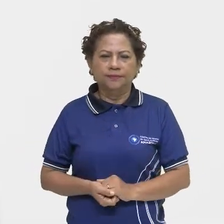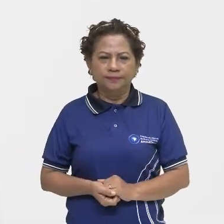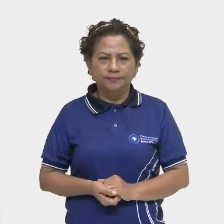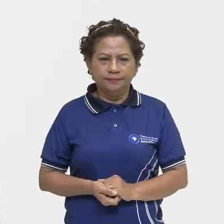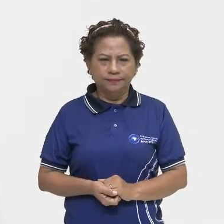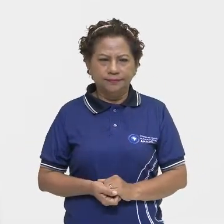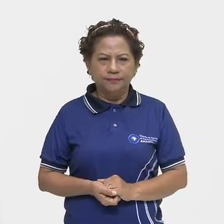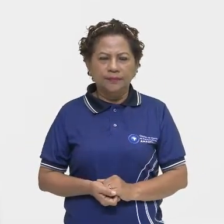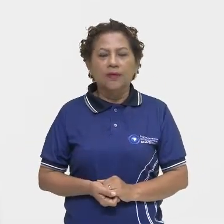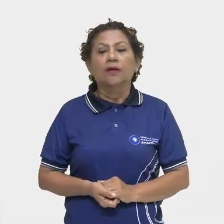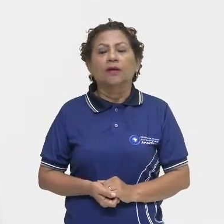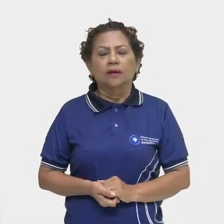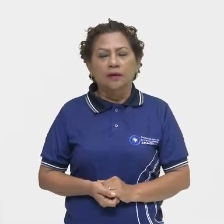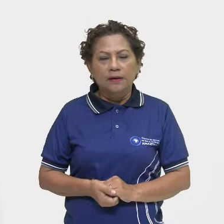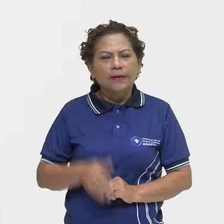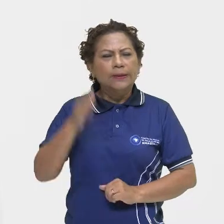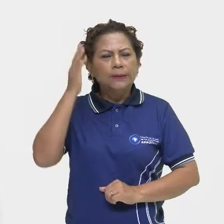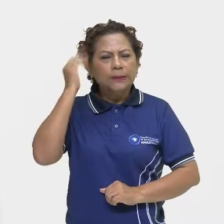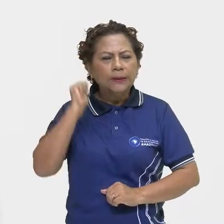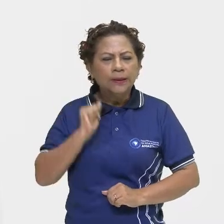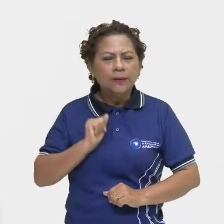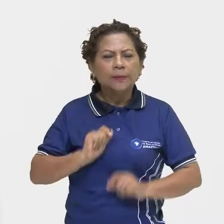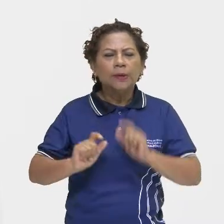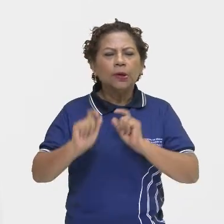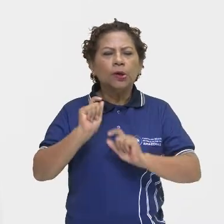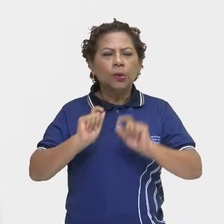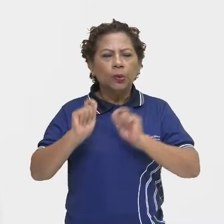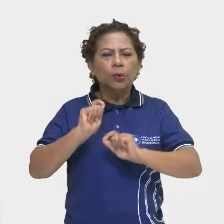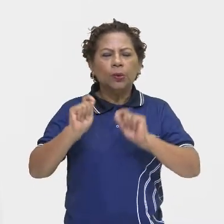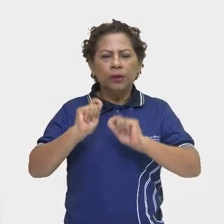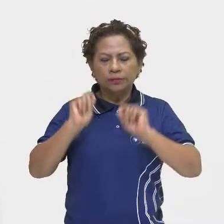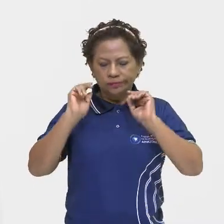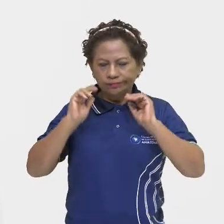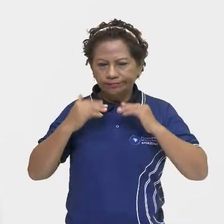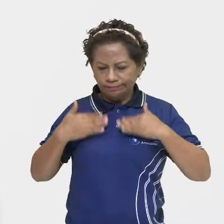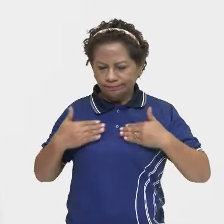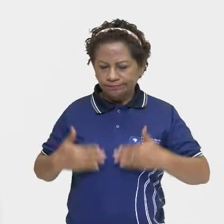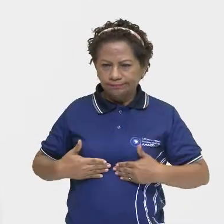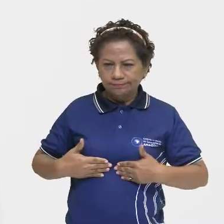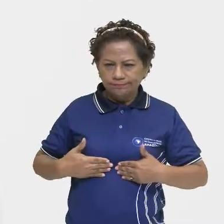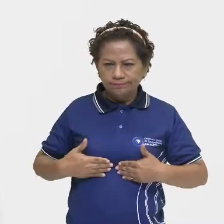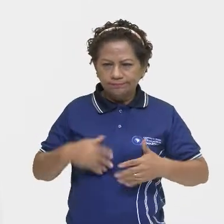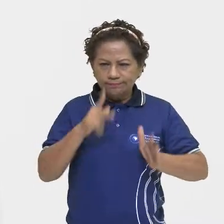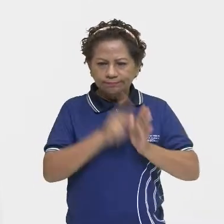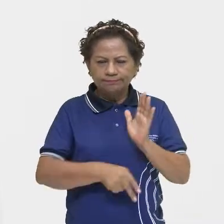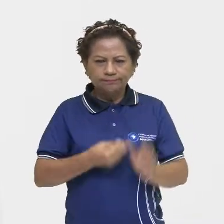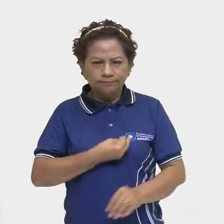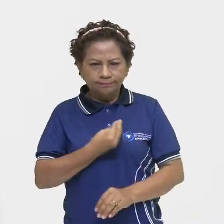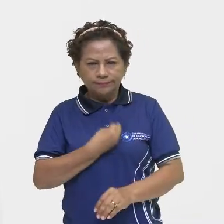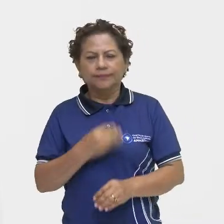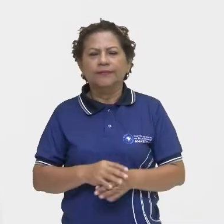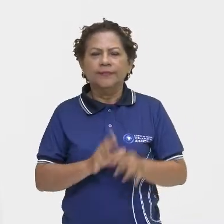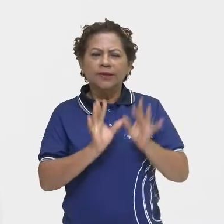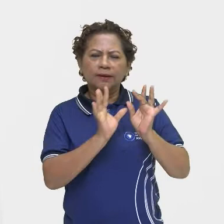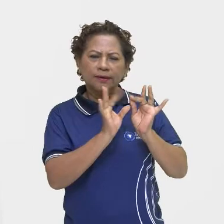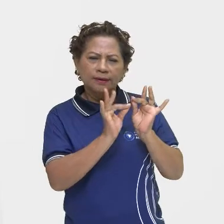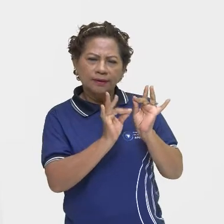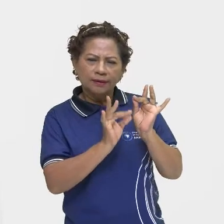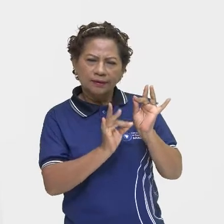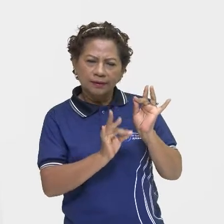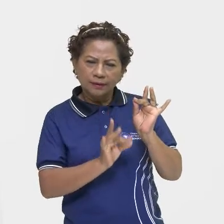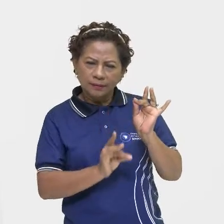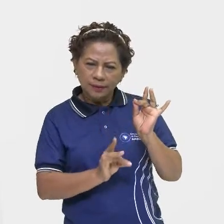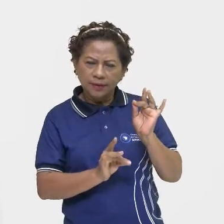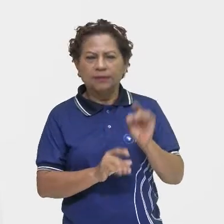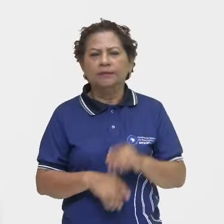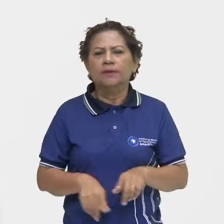Ressignificação das práticas corporais para a construção do projeto de vida. E o detalhamento